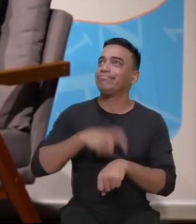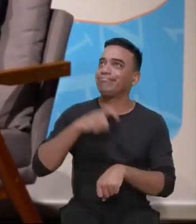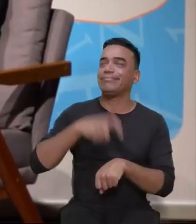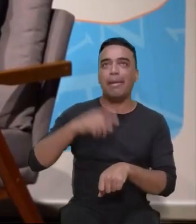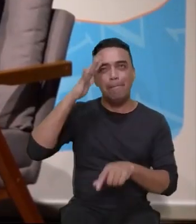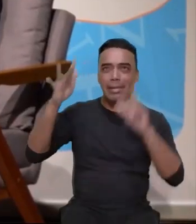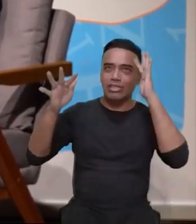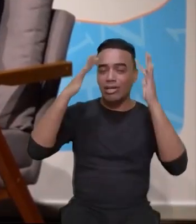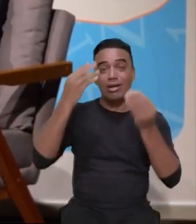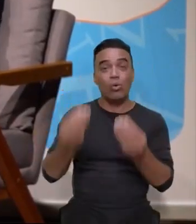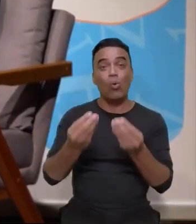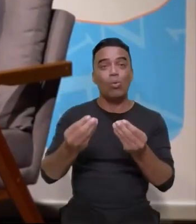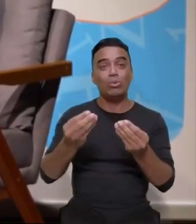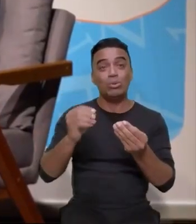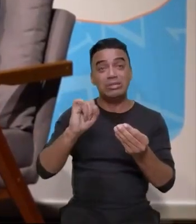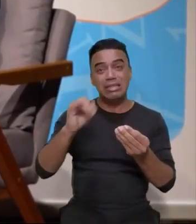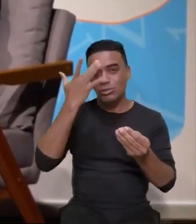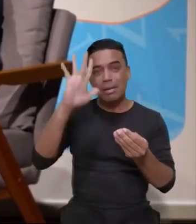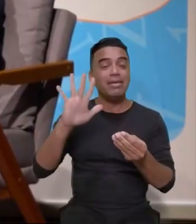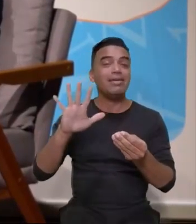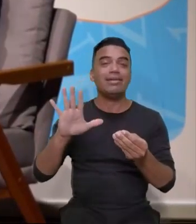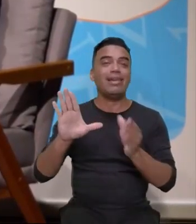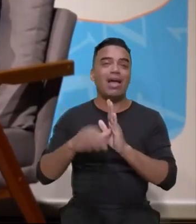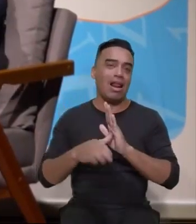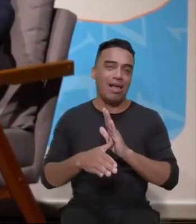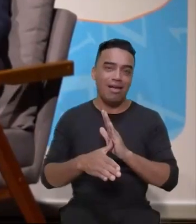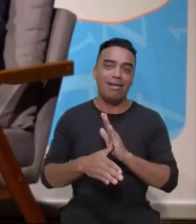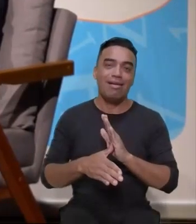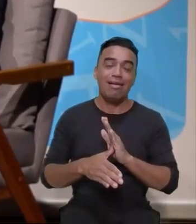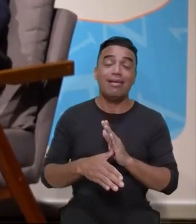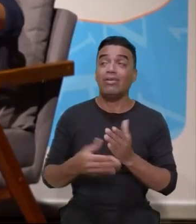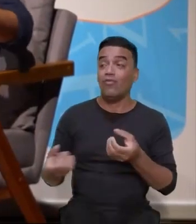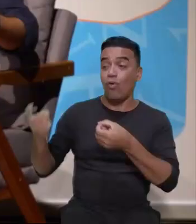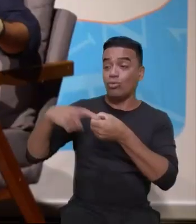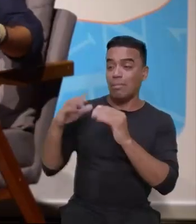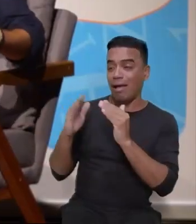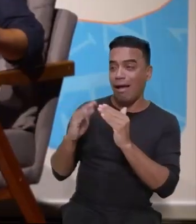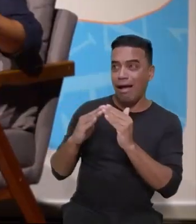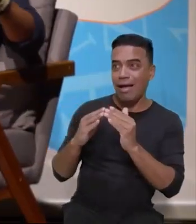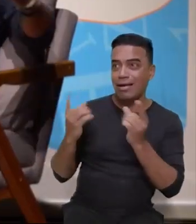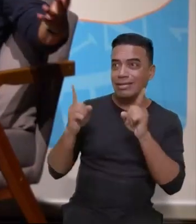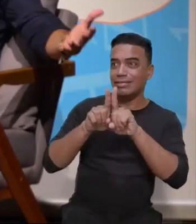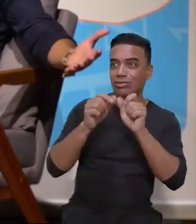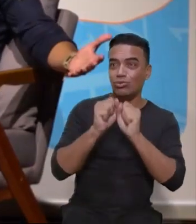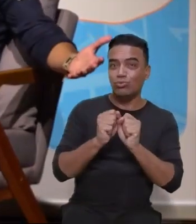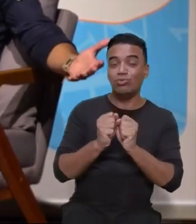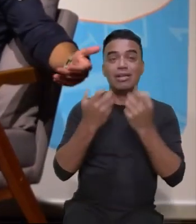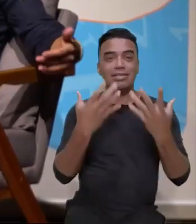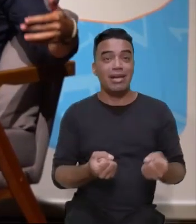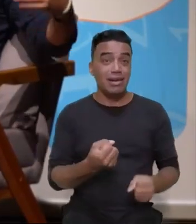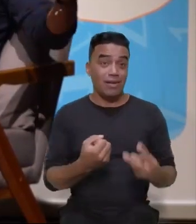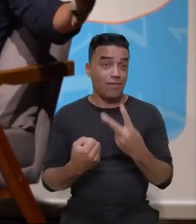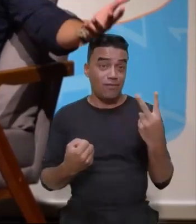também imaginando como seria, sem saber que vai acontecer o assalto. Saber isso. Como seria um retorno dele para casa? Se ele aceitaria os outros 2